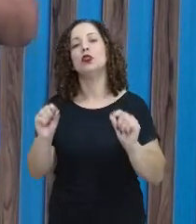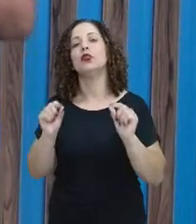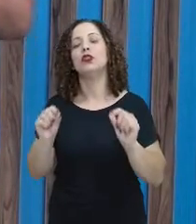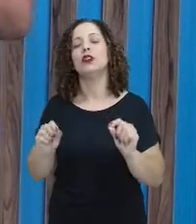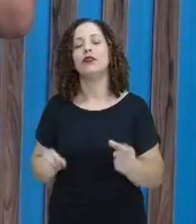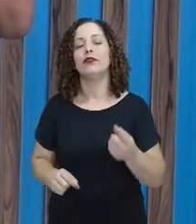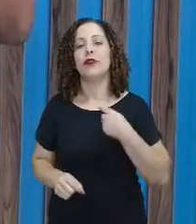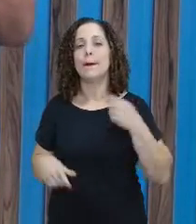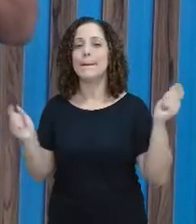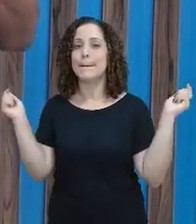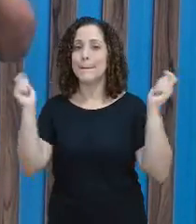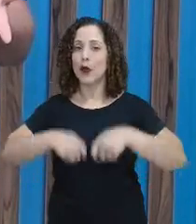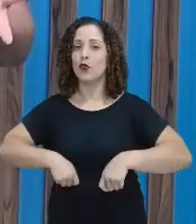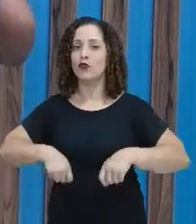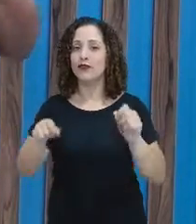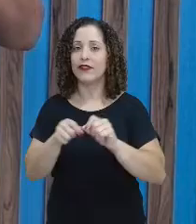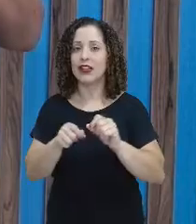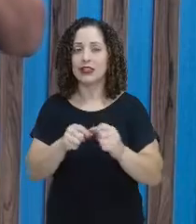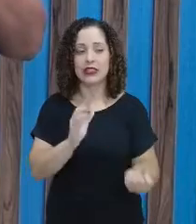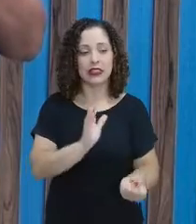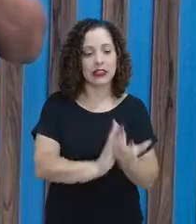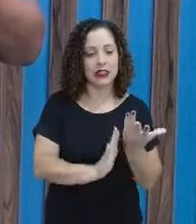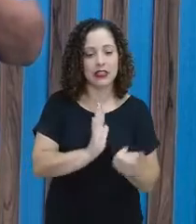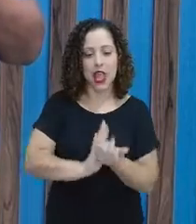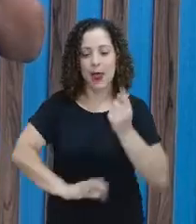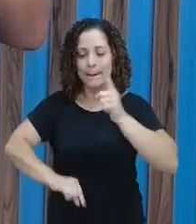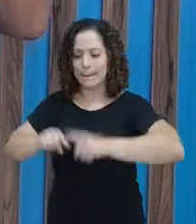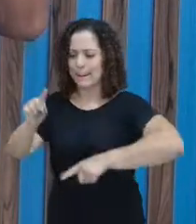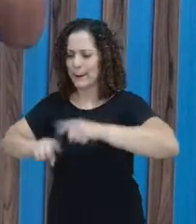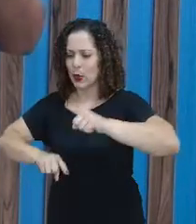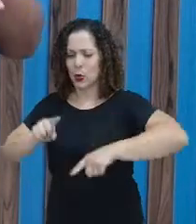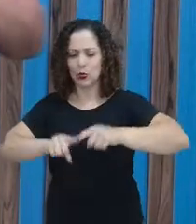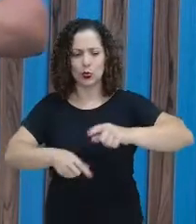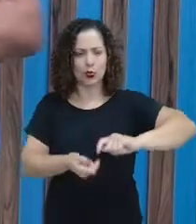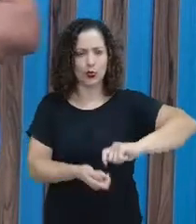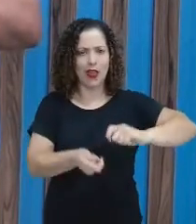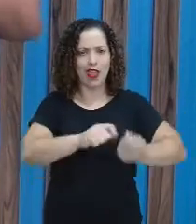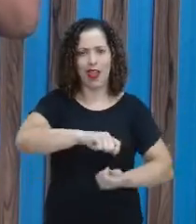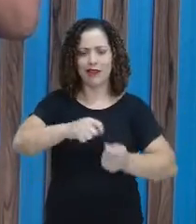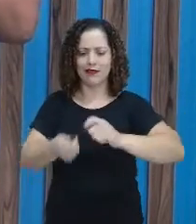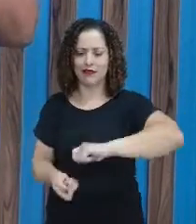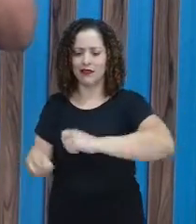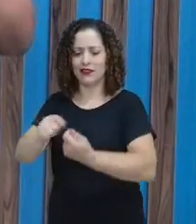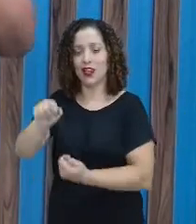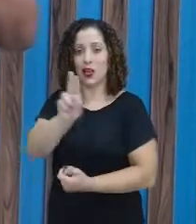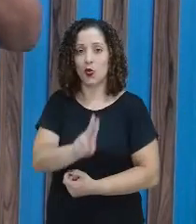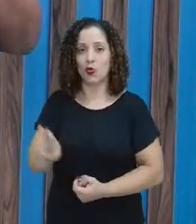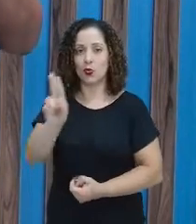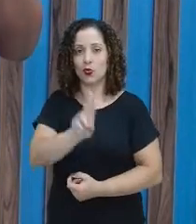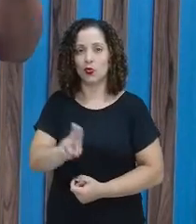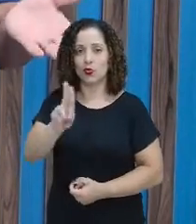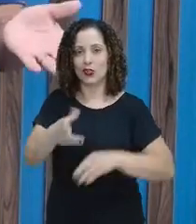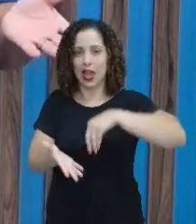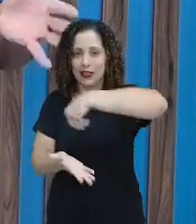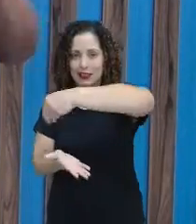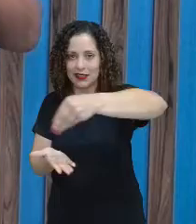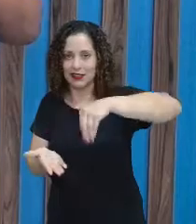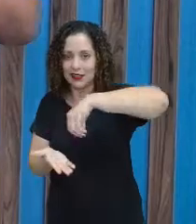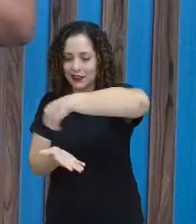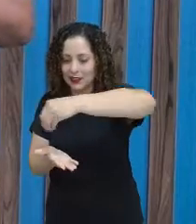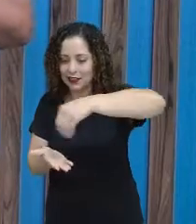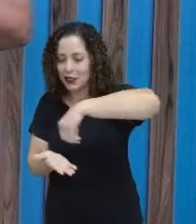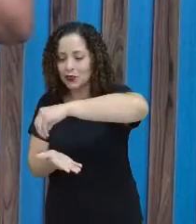fazer algum tipo de objeto de acordo com o que eu quiser, colocando este material líquido, né, que se transformou em